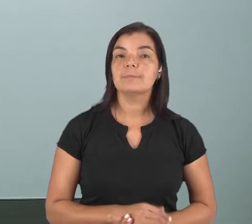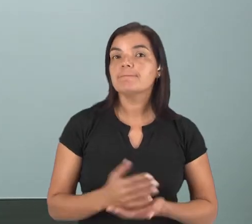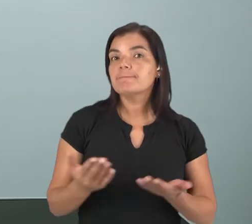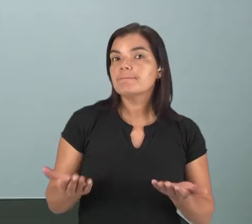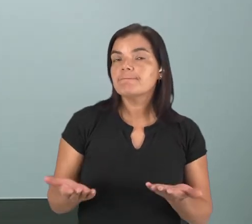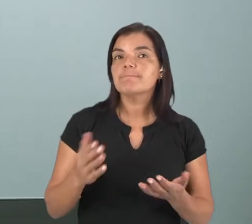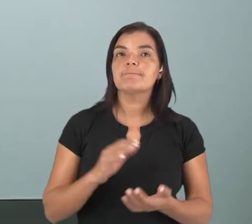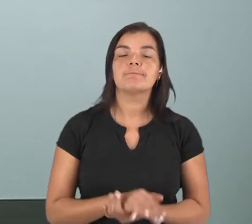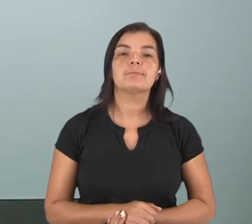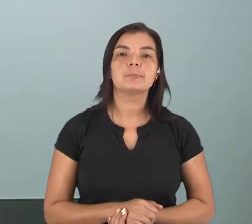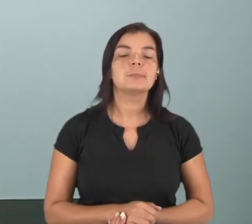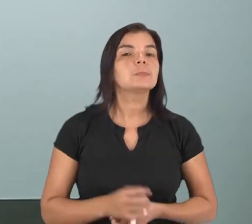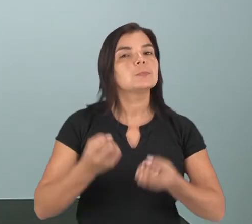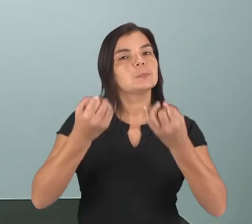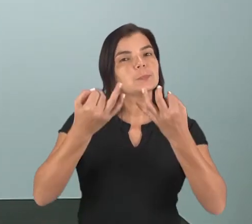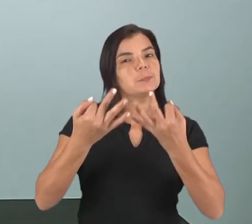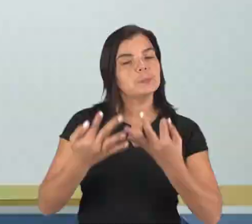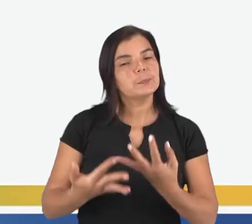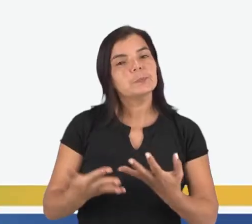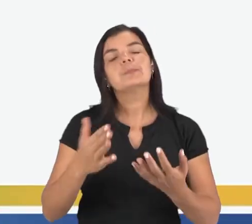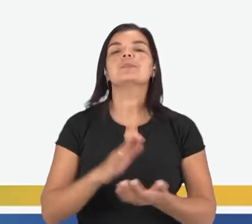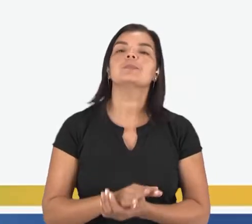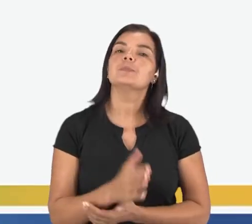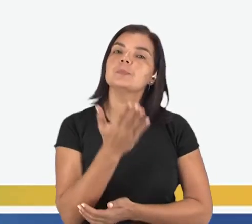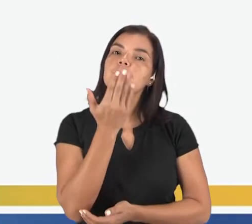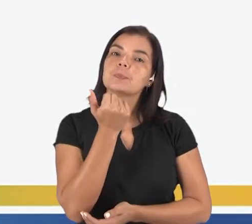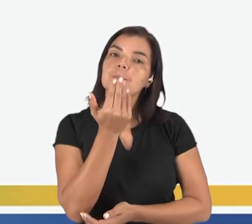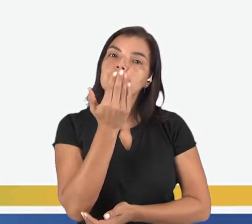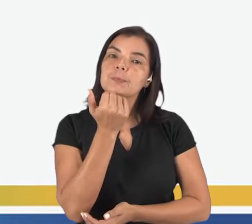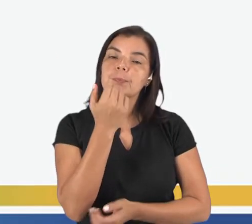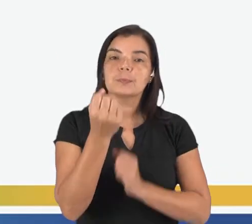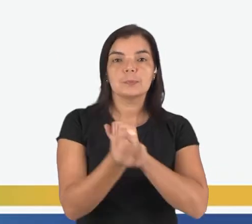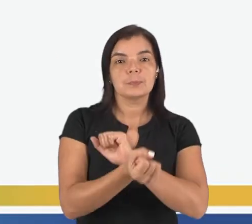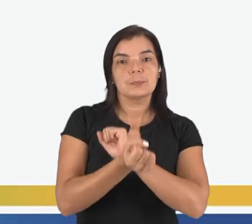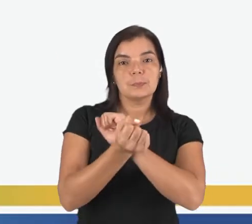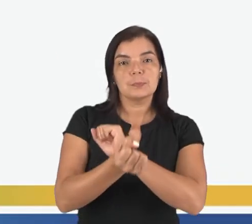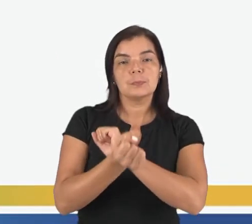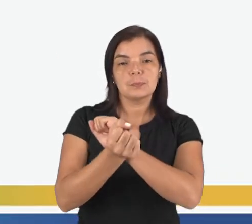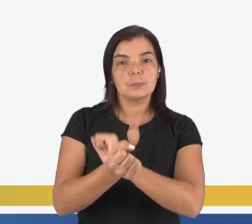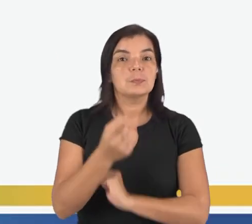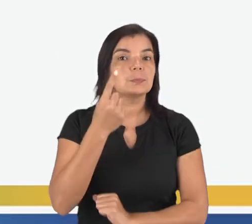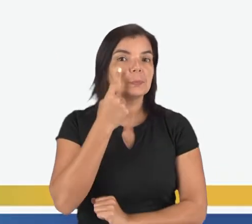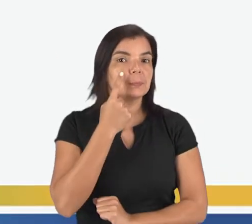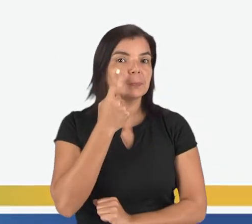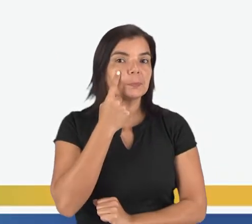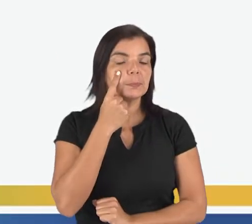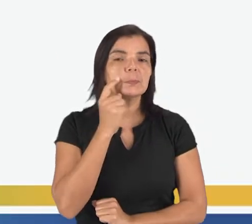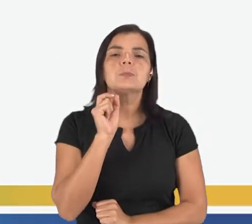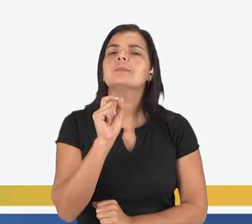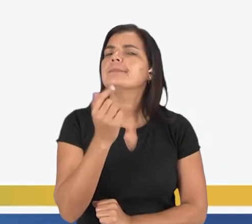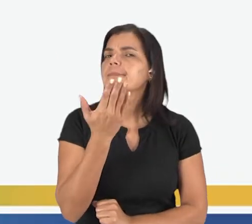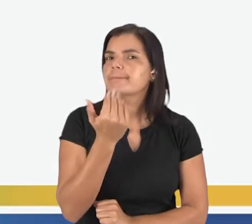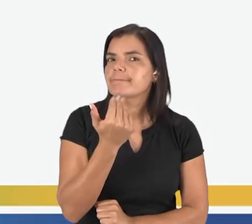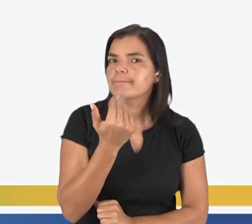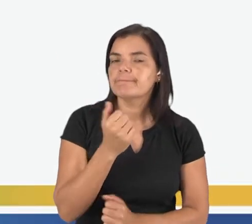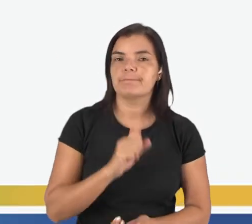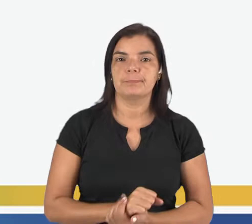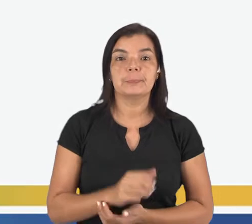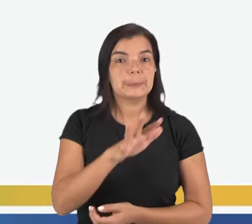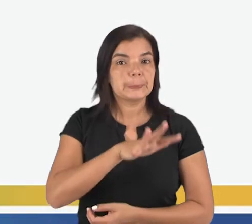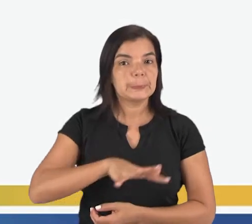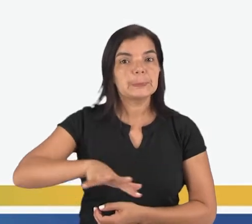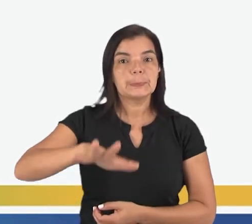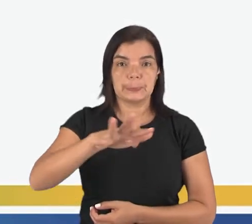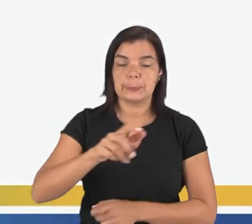aí, continuando falando da alimentação dos escravos, vamos ver mais um pouco sobre o que eles comiam. Na maioria